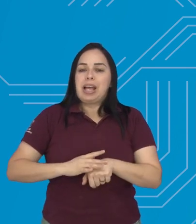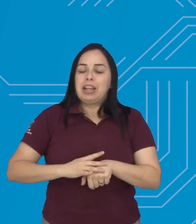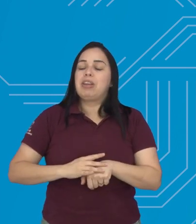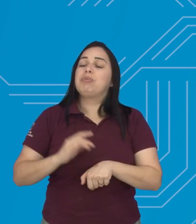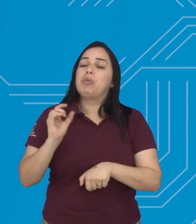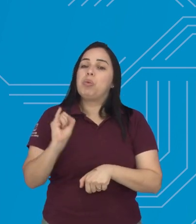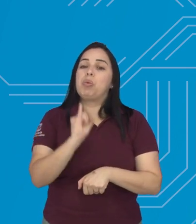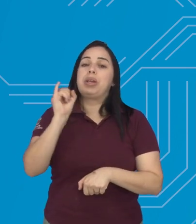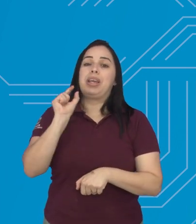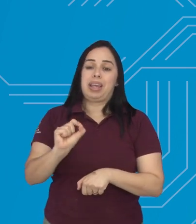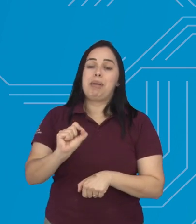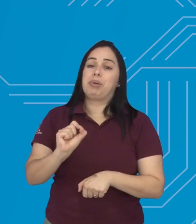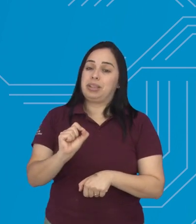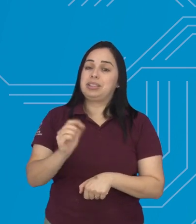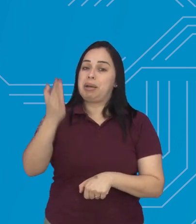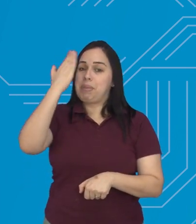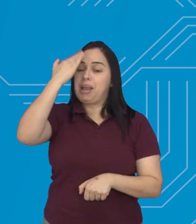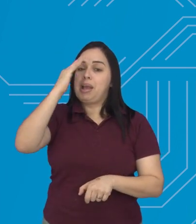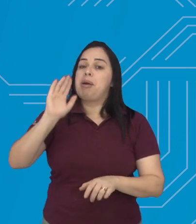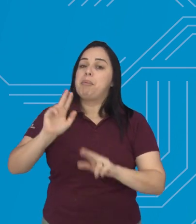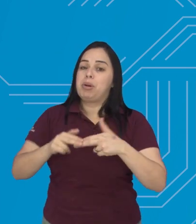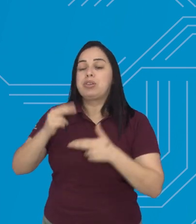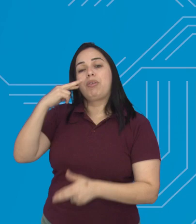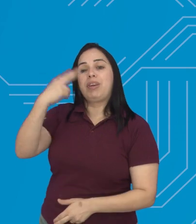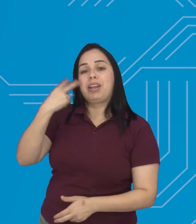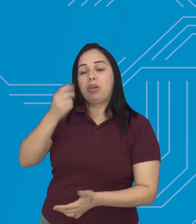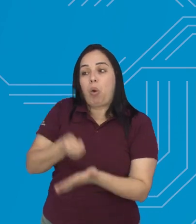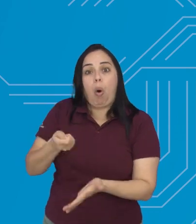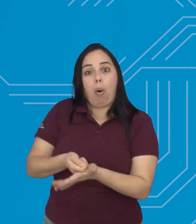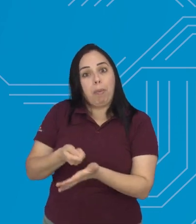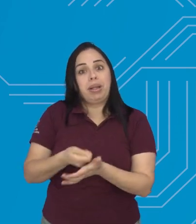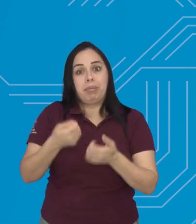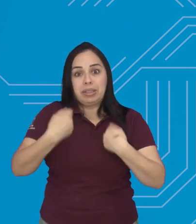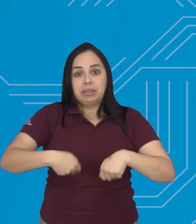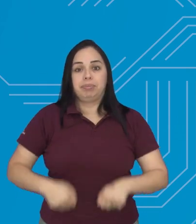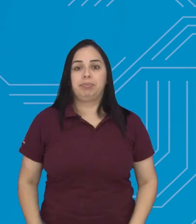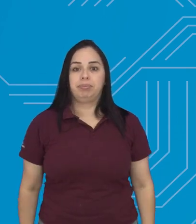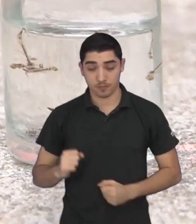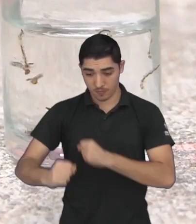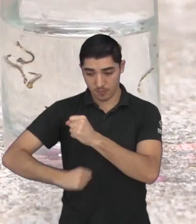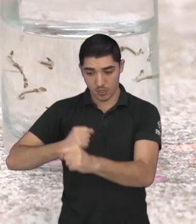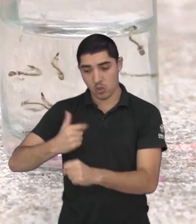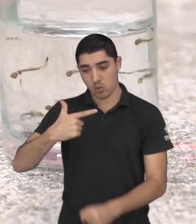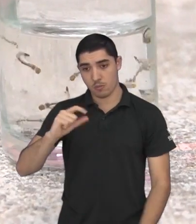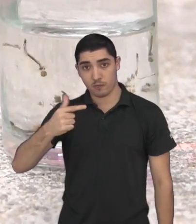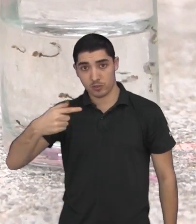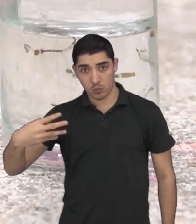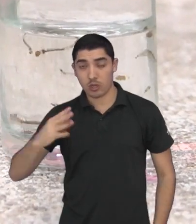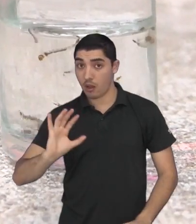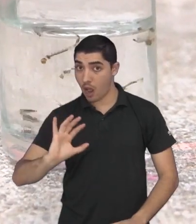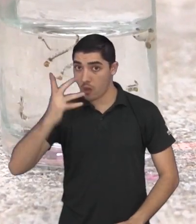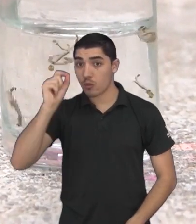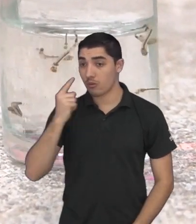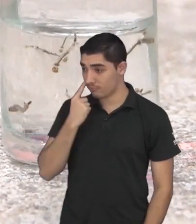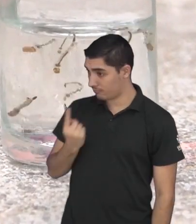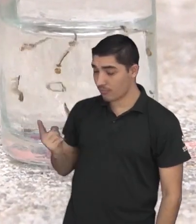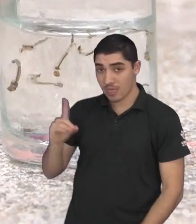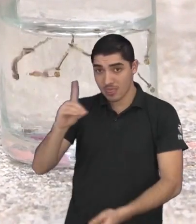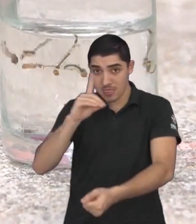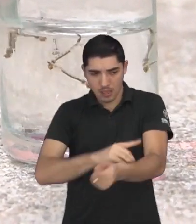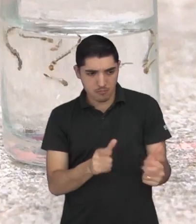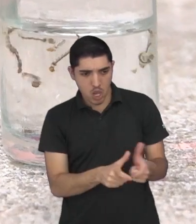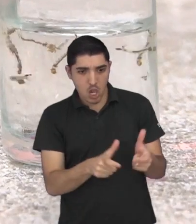a questão também tributária, que tem alguns ingredientes aí que vão, então,